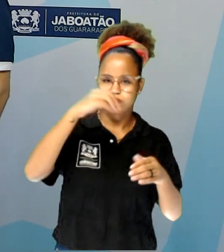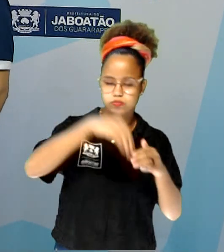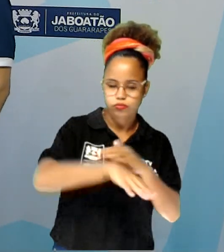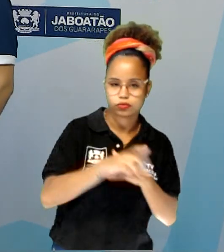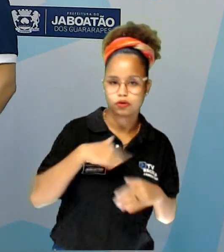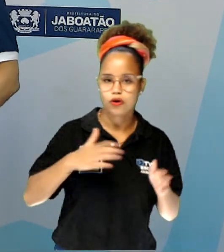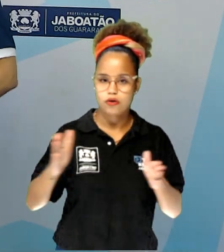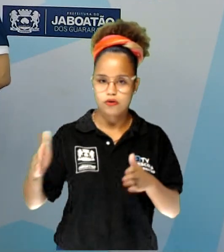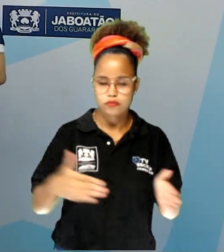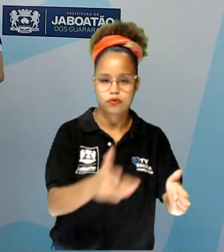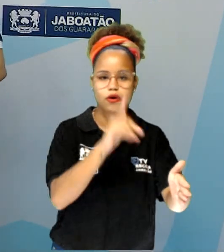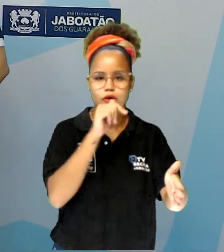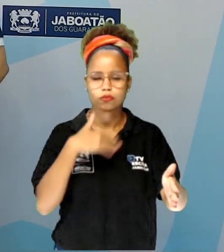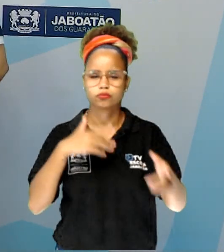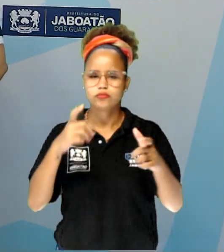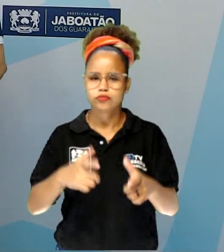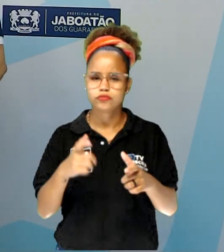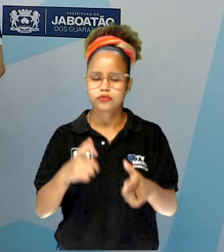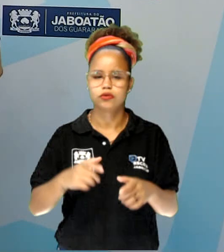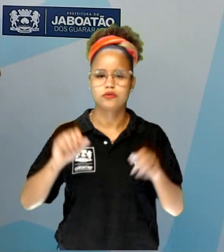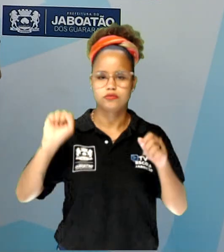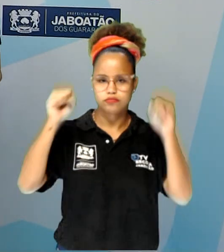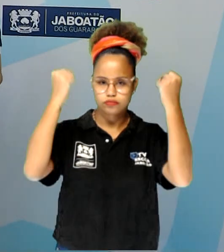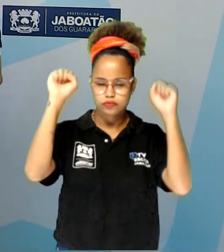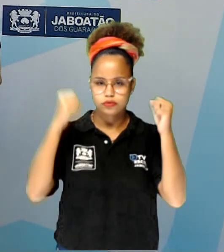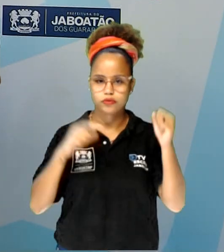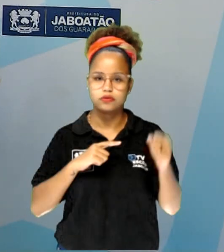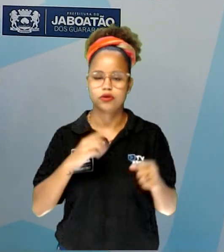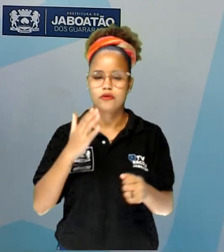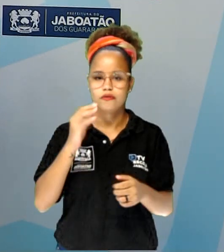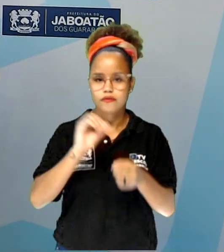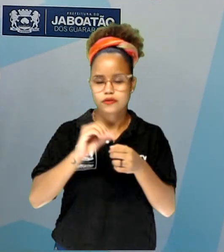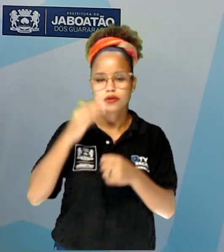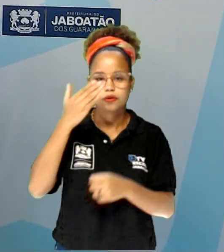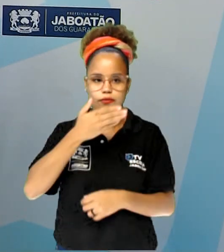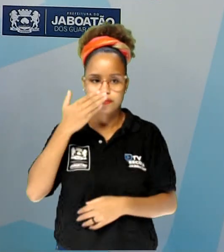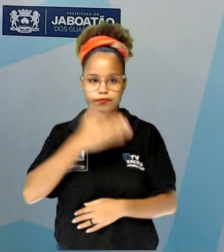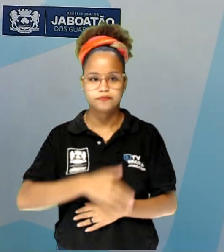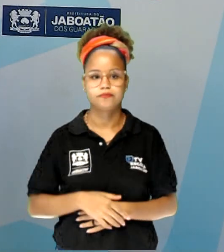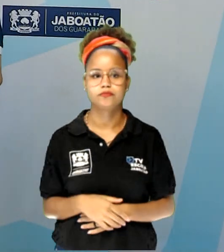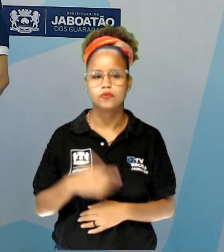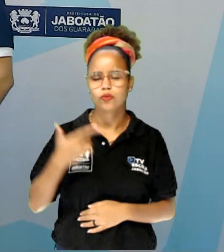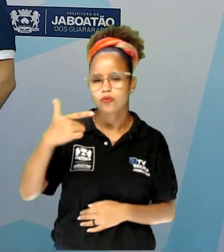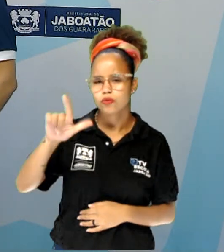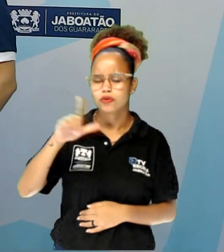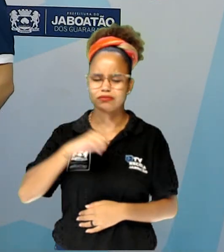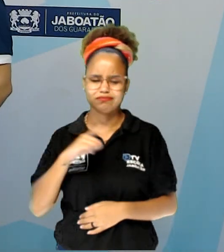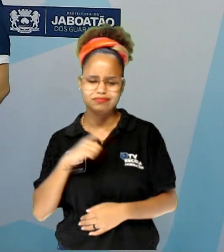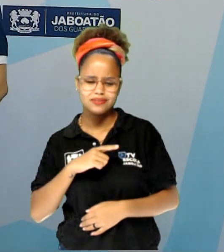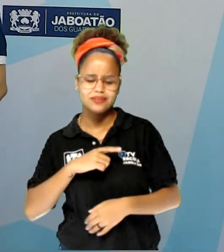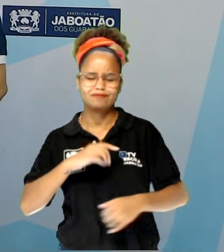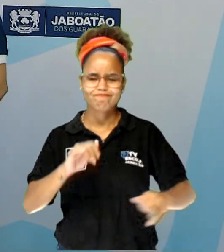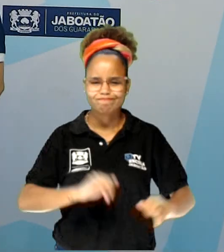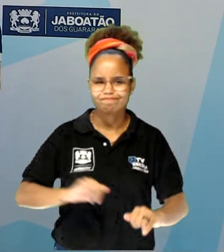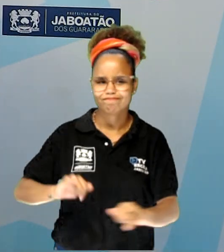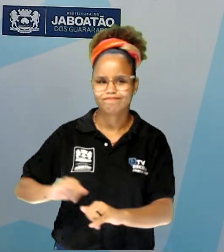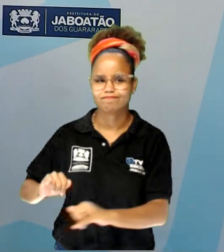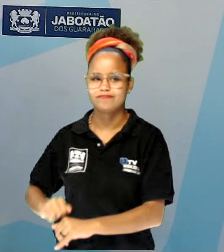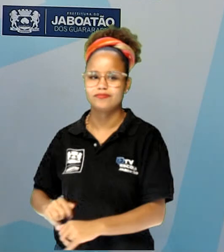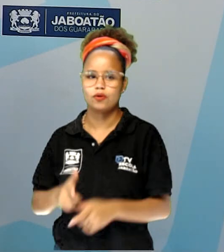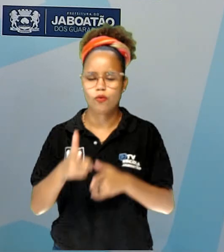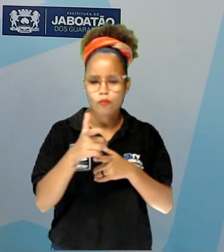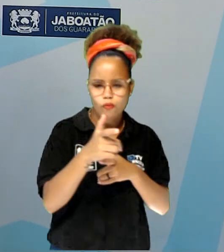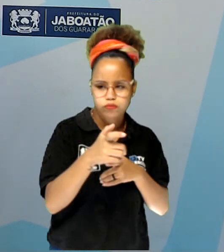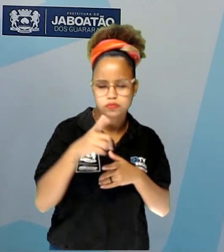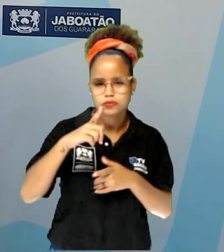castanhas, o meu engenho de barro de fazer mel. A gente passa para a página seguinte. Do outro lado, aquela tortura, as armas e os barões